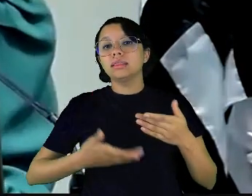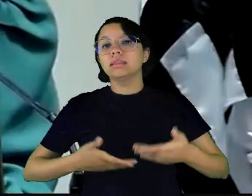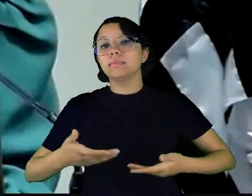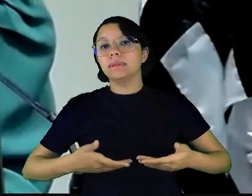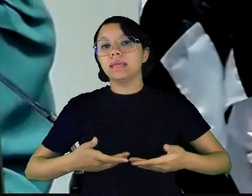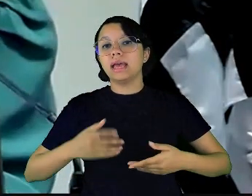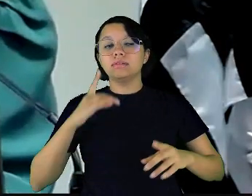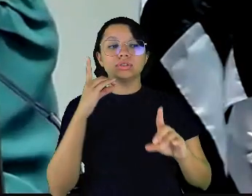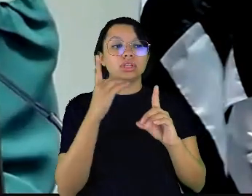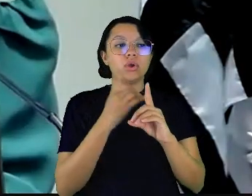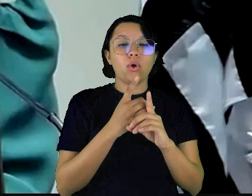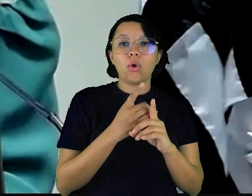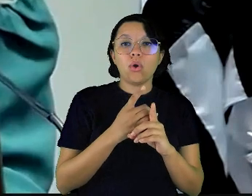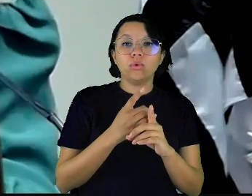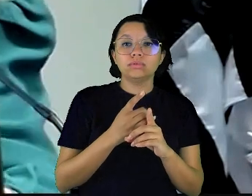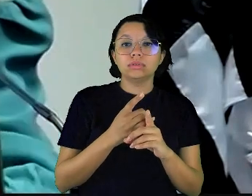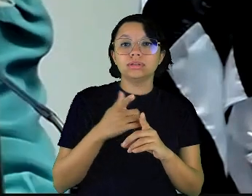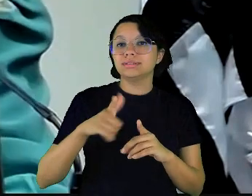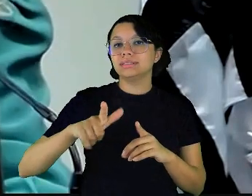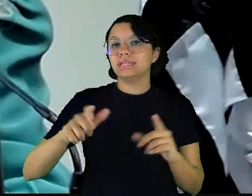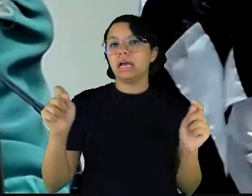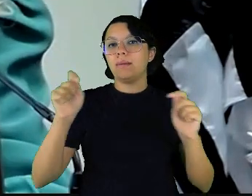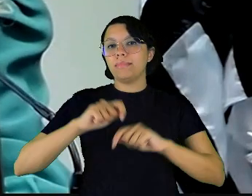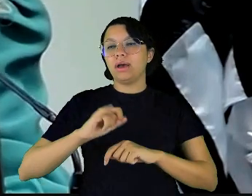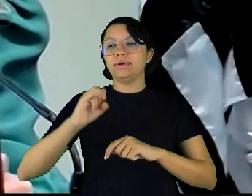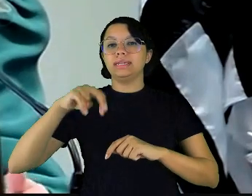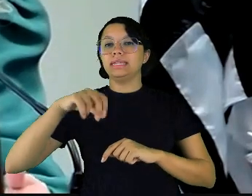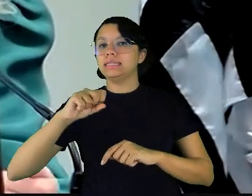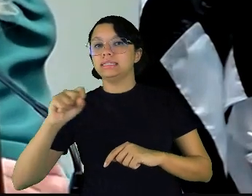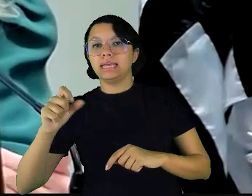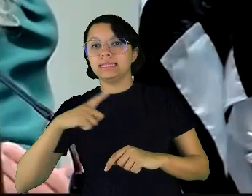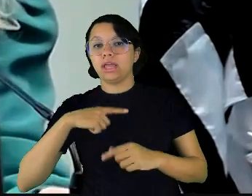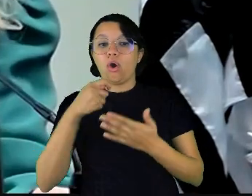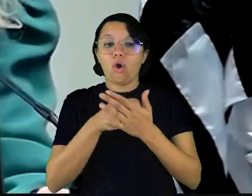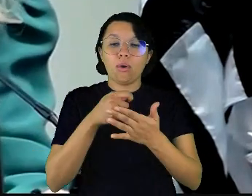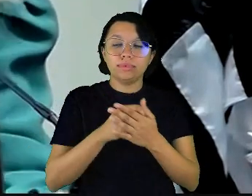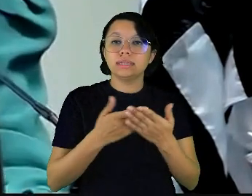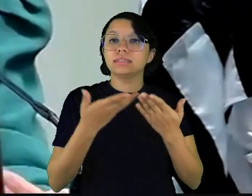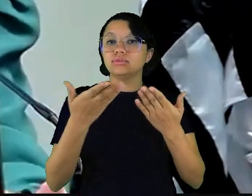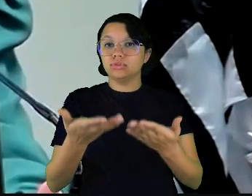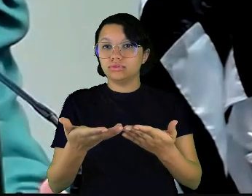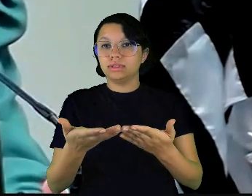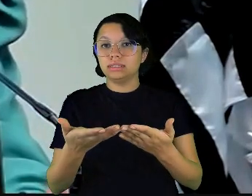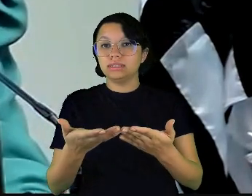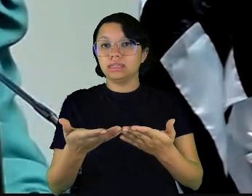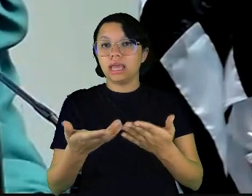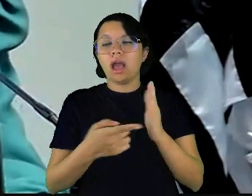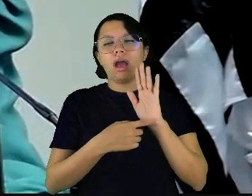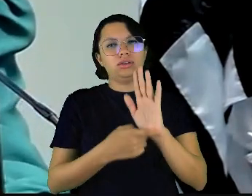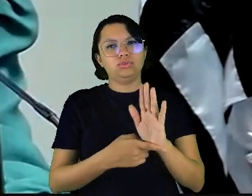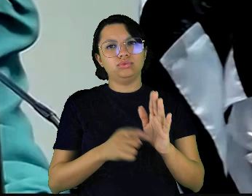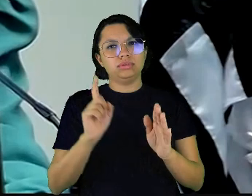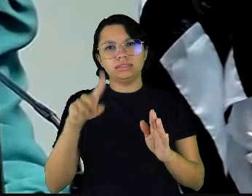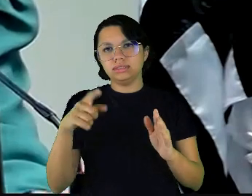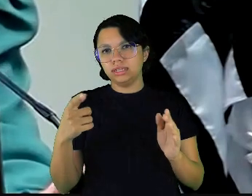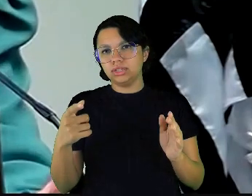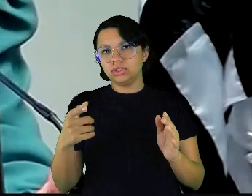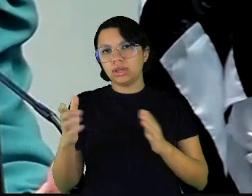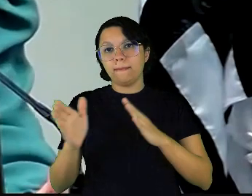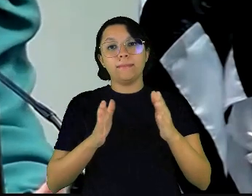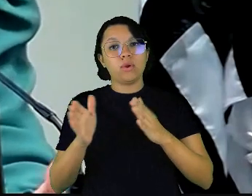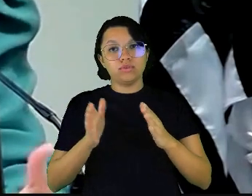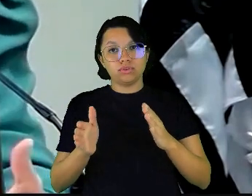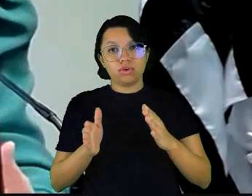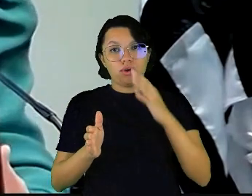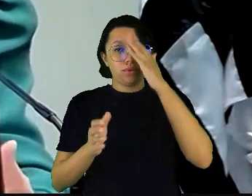se encontra incapacitado, o INSS tem obrigação de oferecer, né, o amparo, seja ele